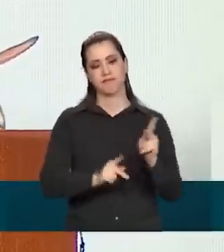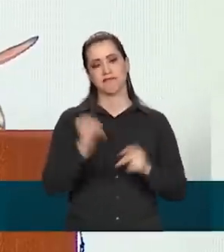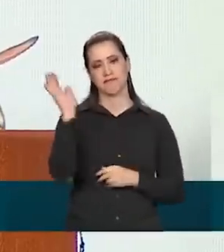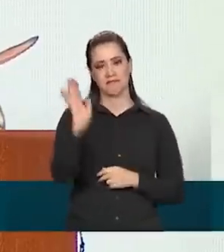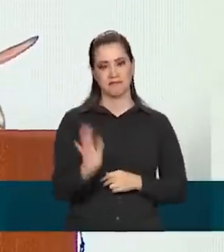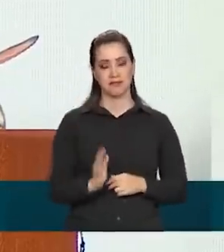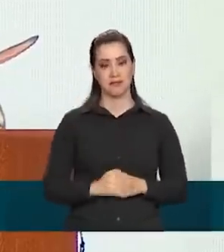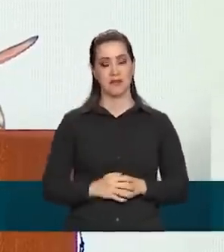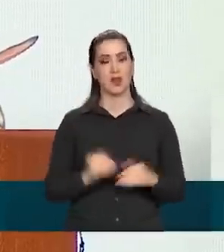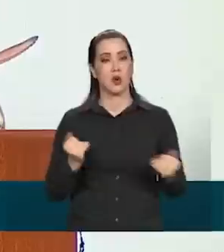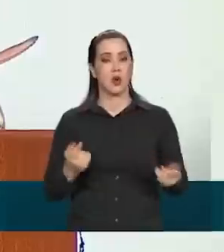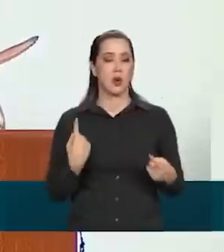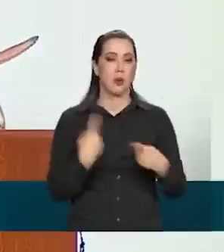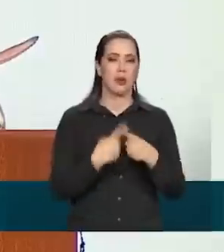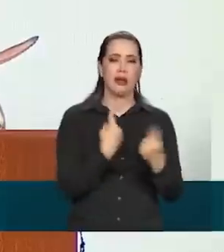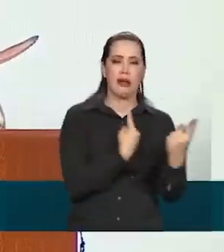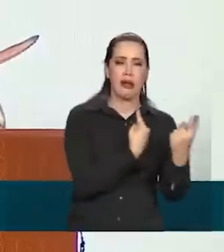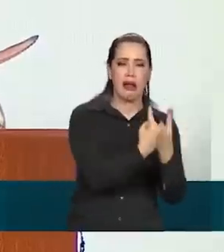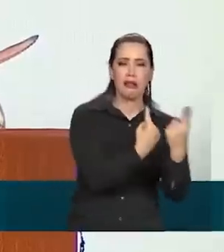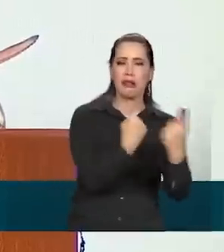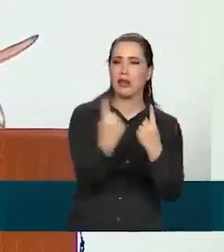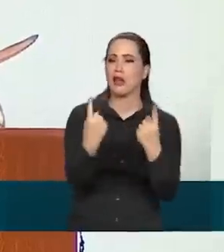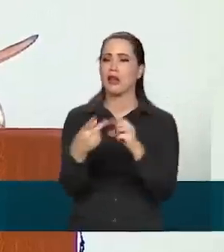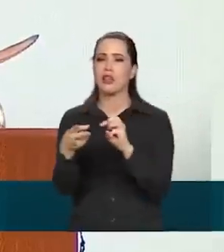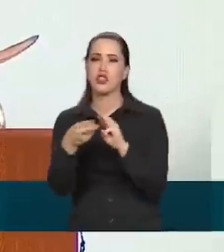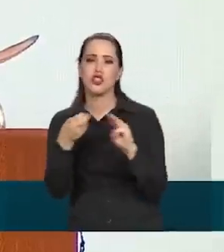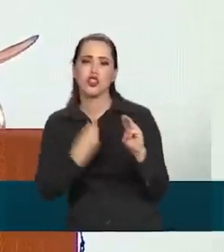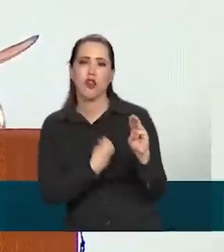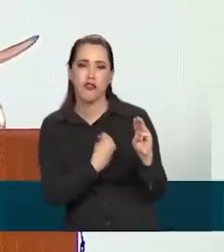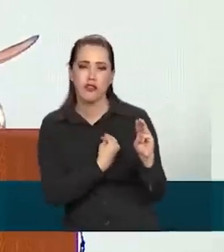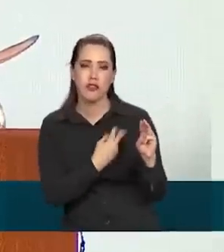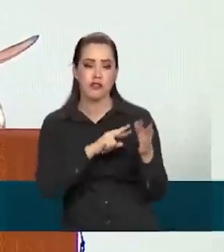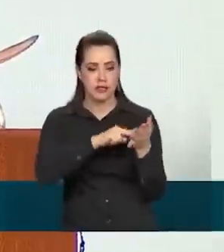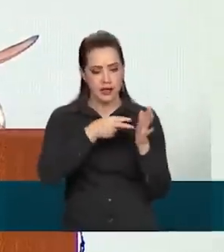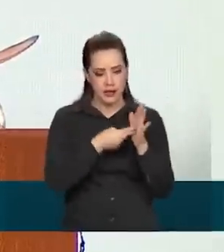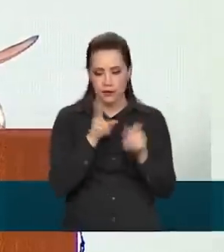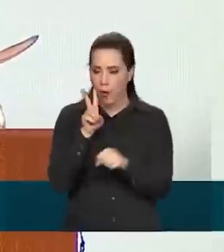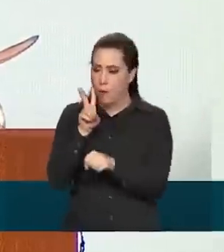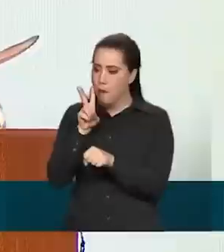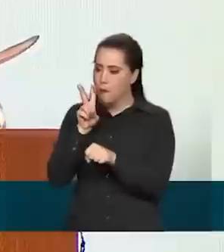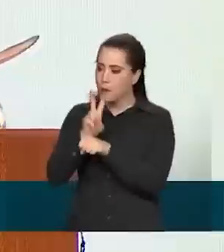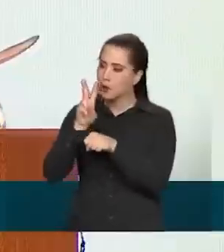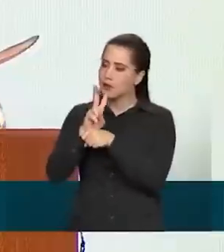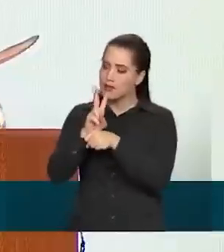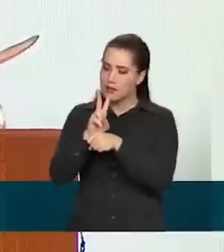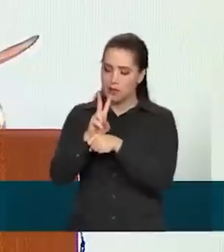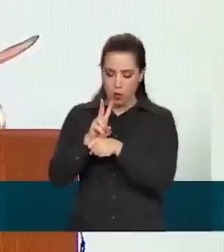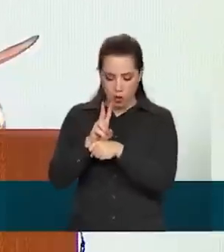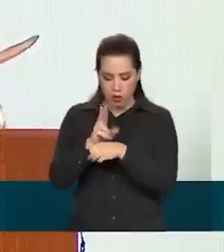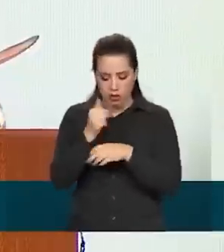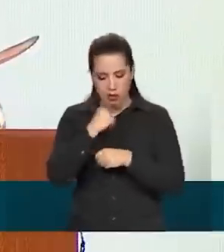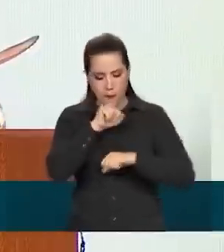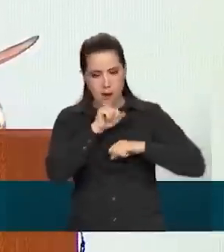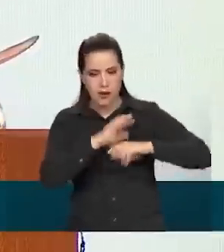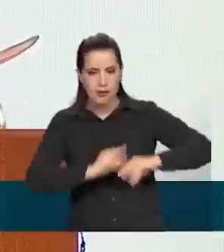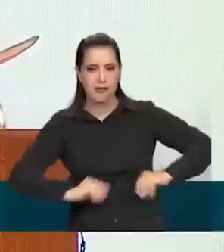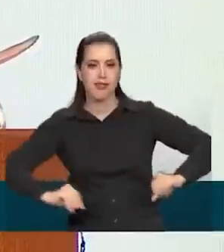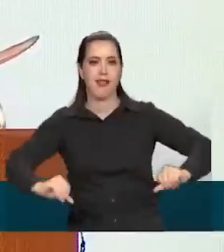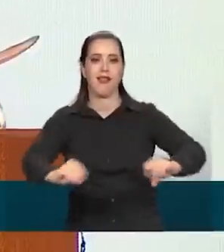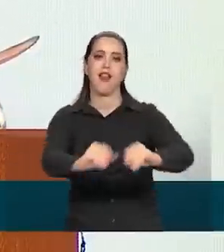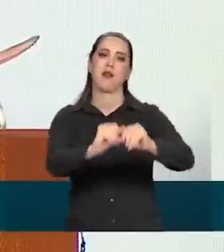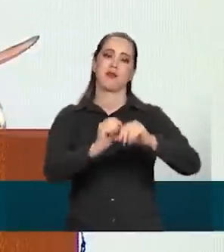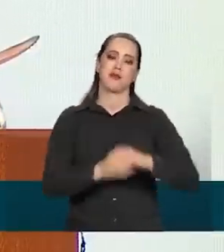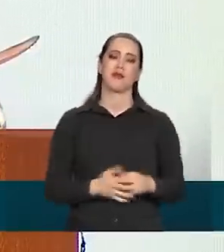brasileiro, pois cada indígena vivo representa um guardião climático da Mãe Terra. Quero